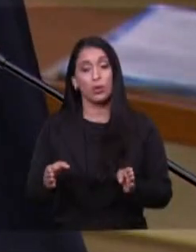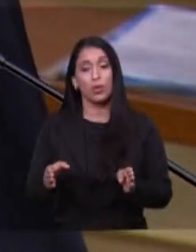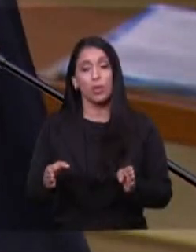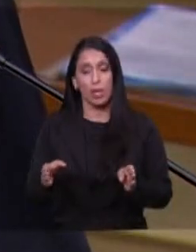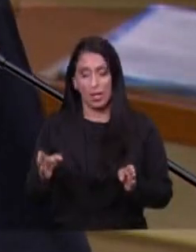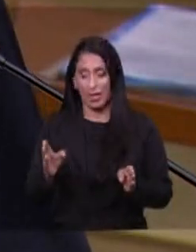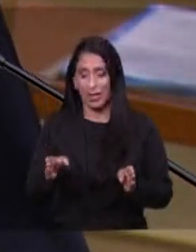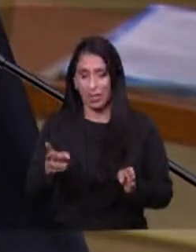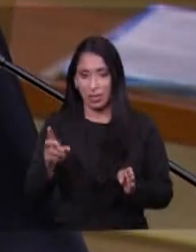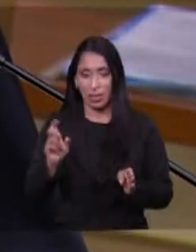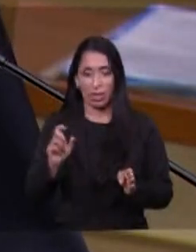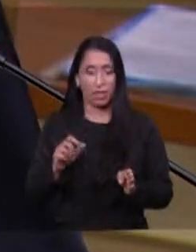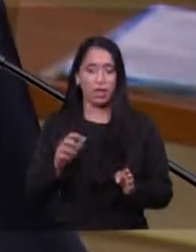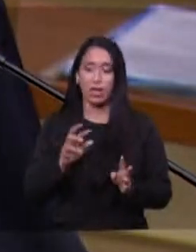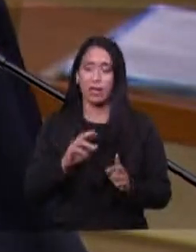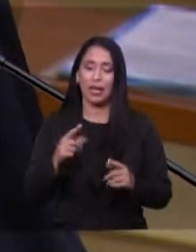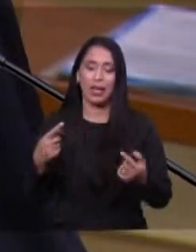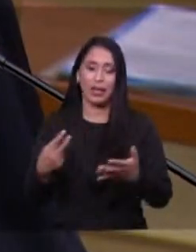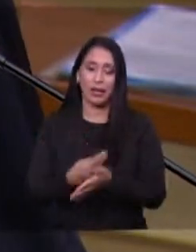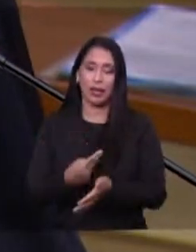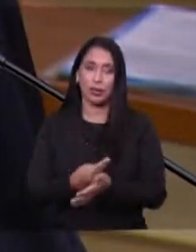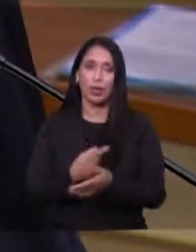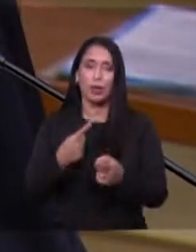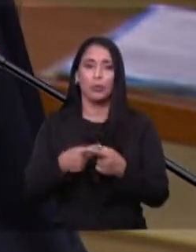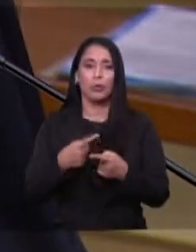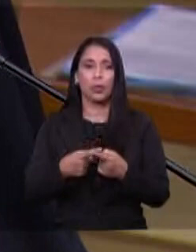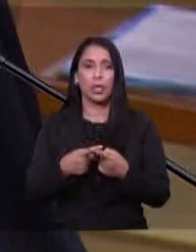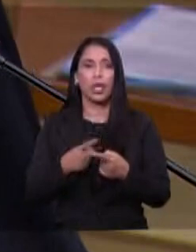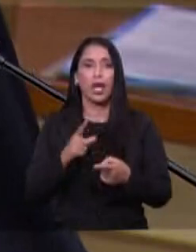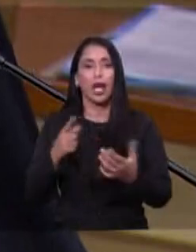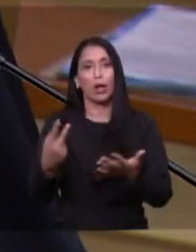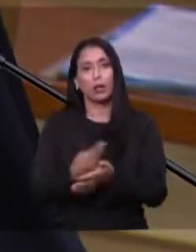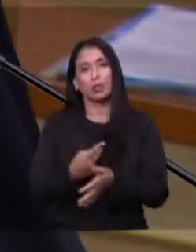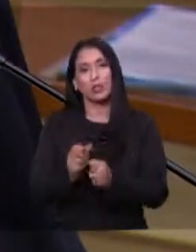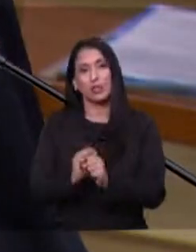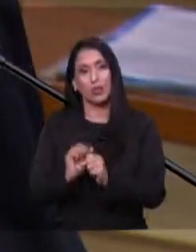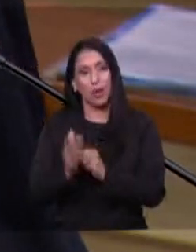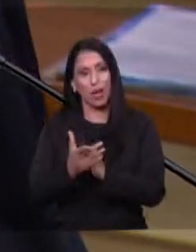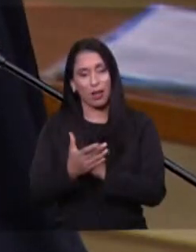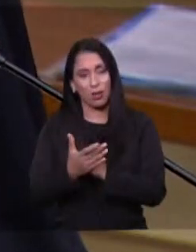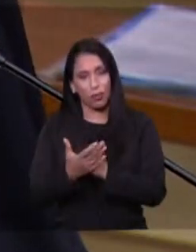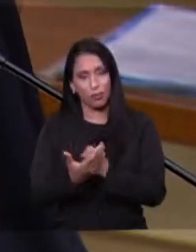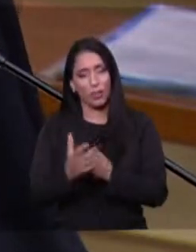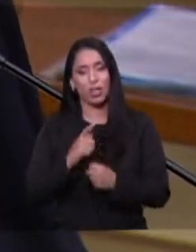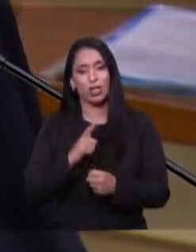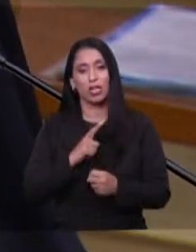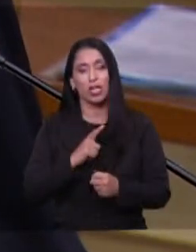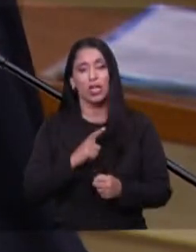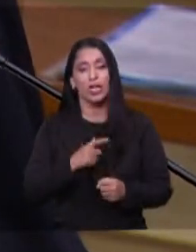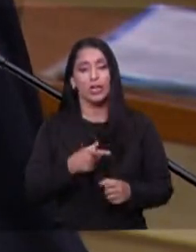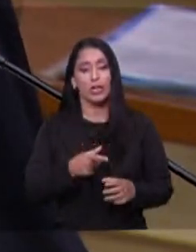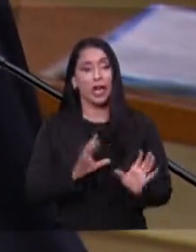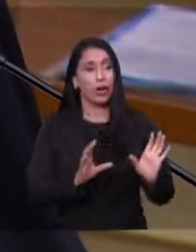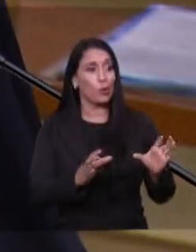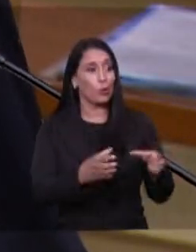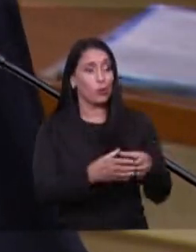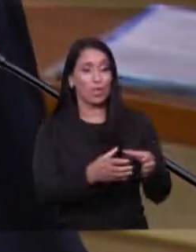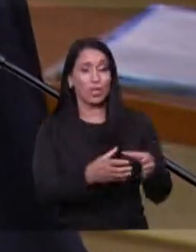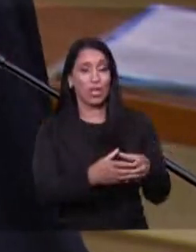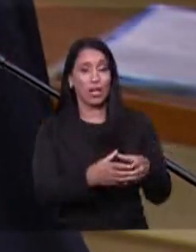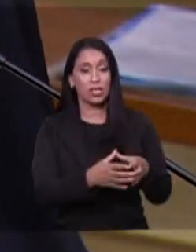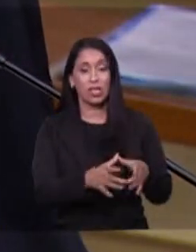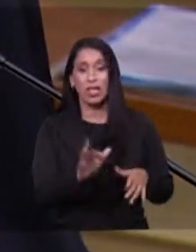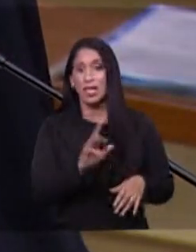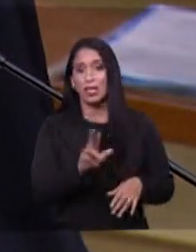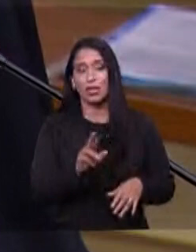irrazoável. Primeiro, em razão da Covid, segundo, em razão da hipossuficiência dessas comunidades. Nem todas estavam sequer associadas